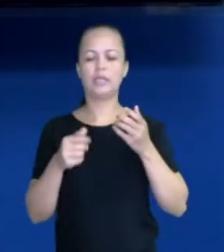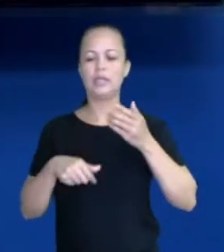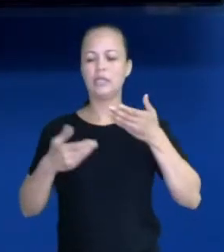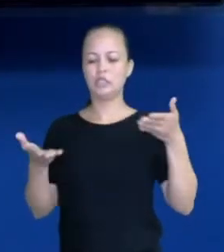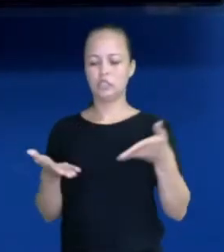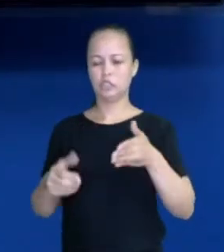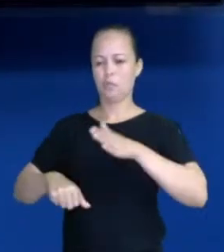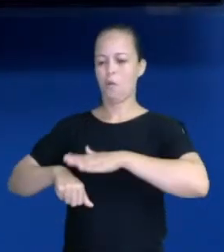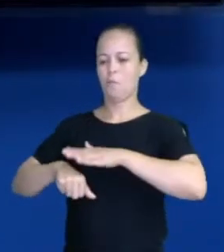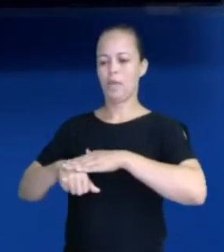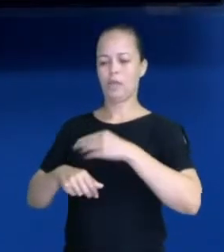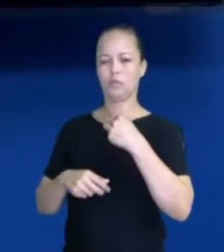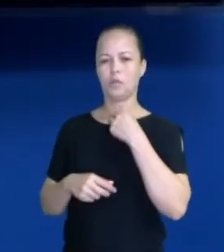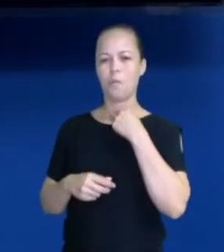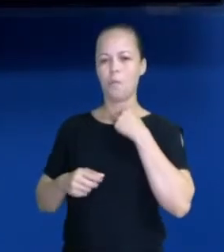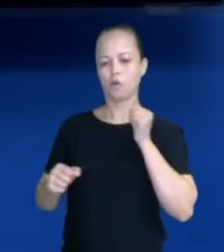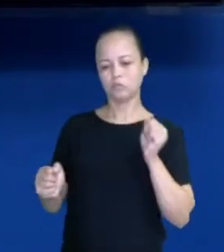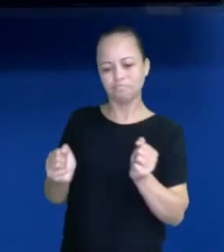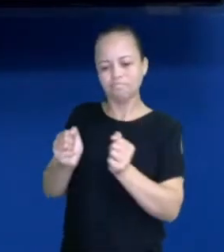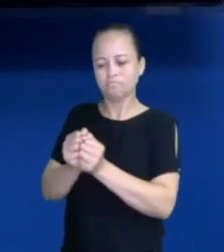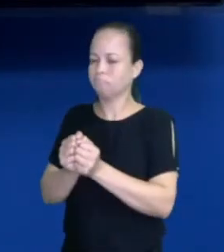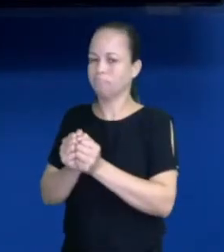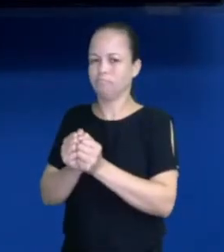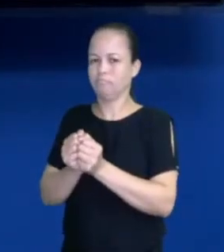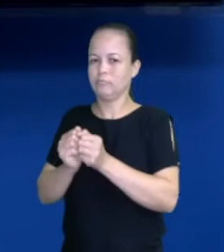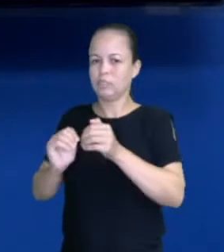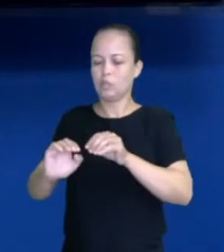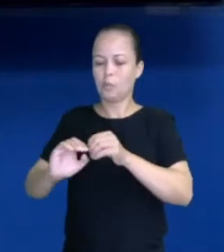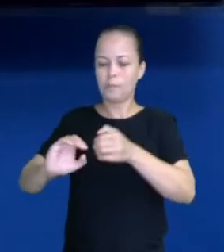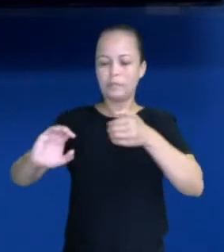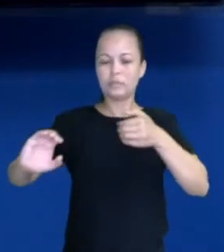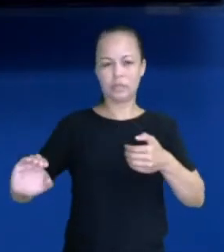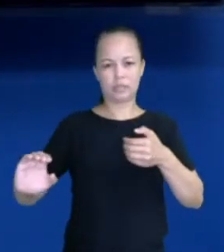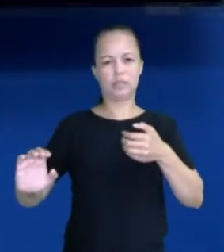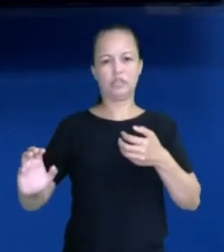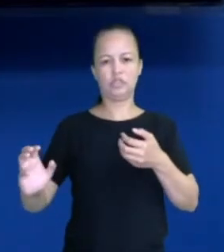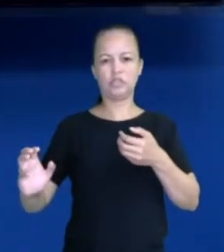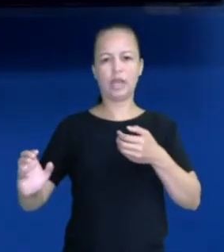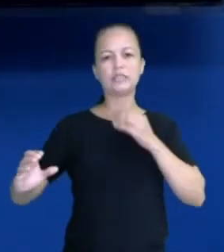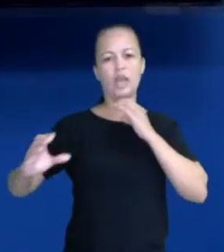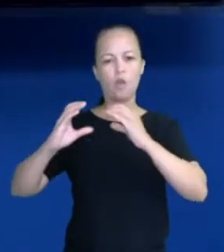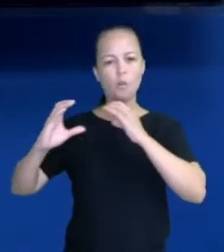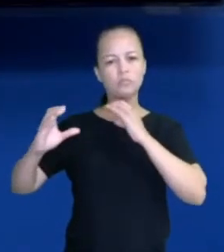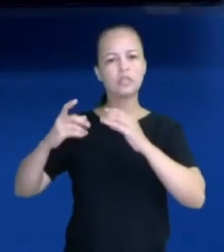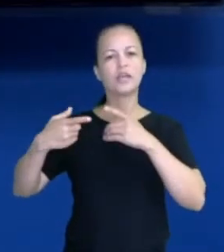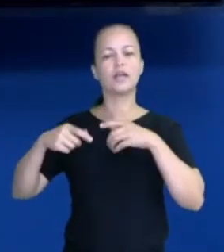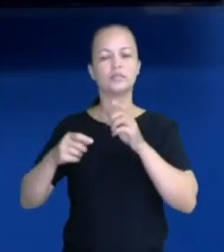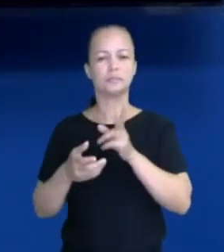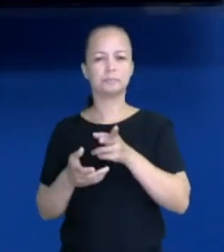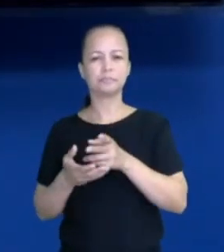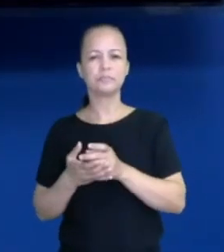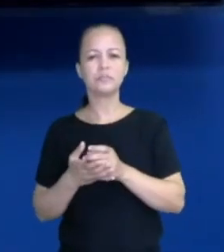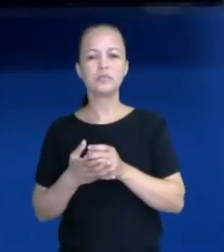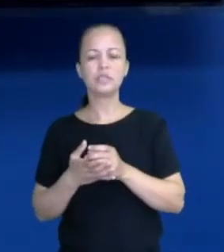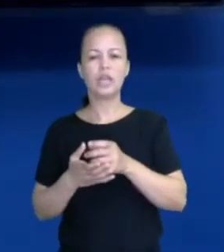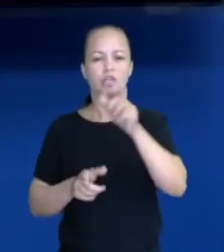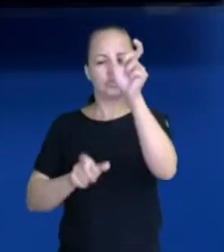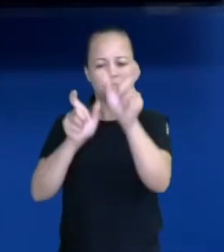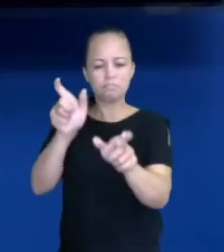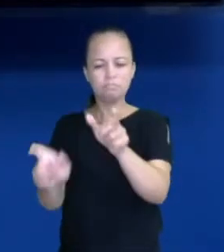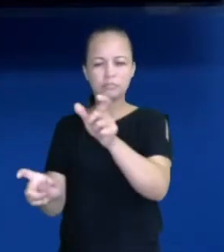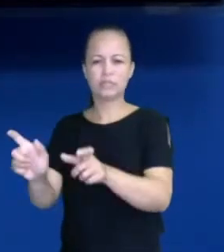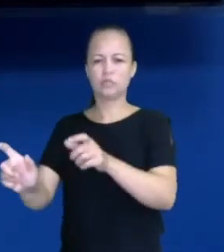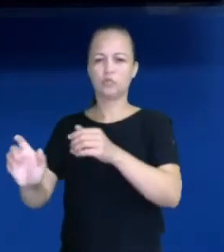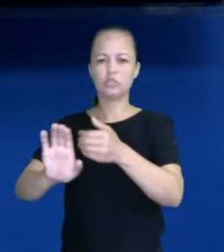perto. Então, pessoas que estão distantes, que a gente não consegue manter perto de nós, que estão